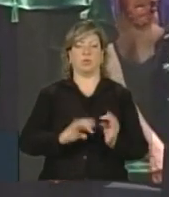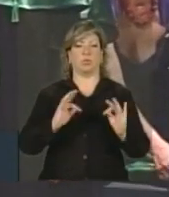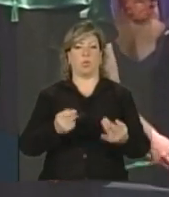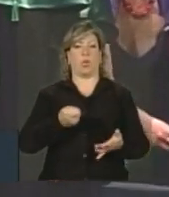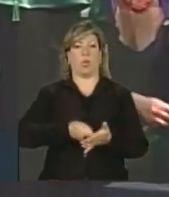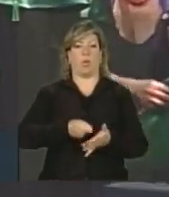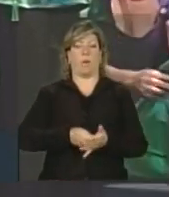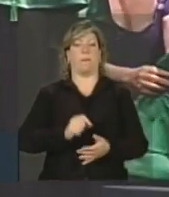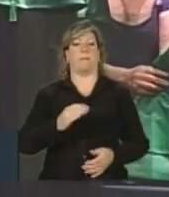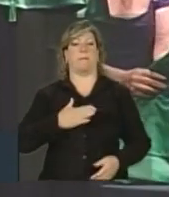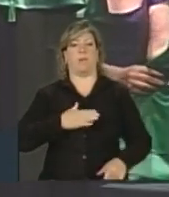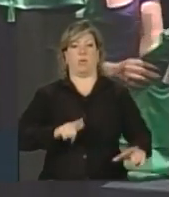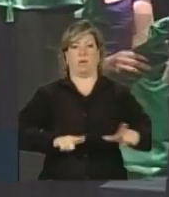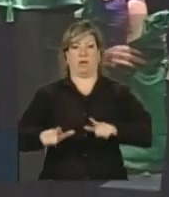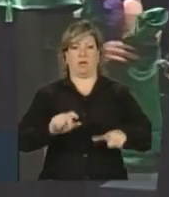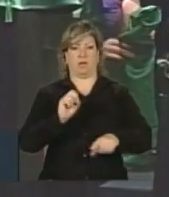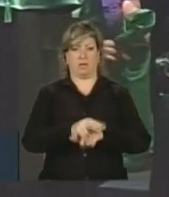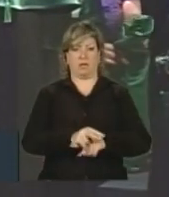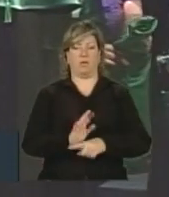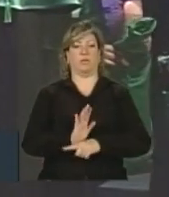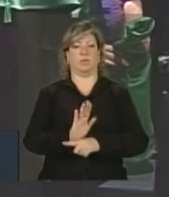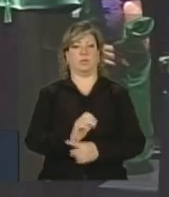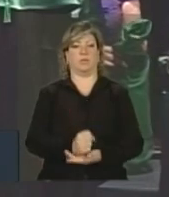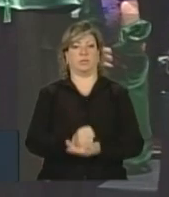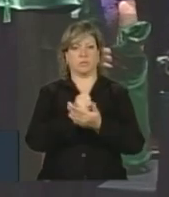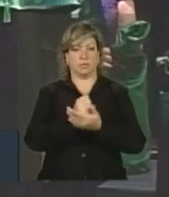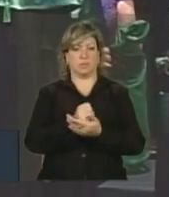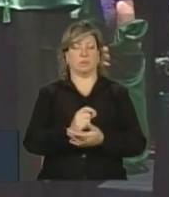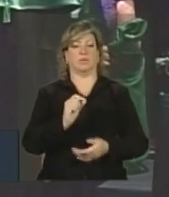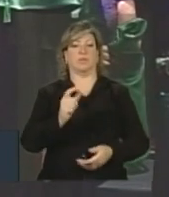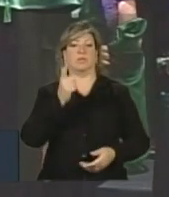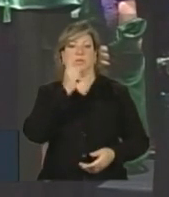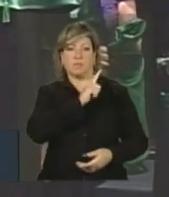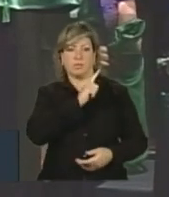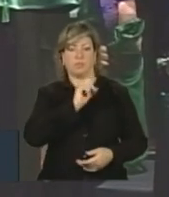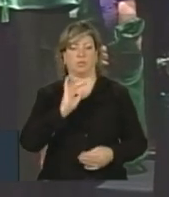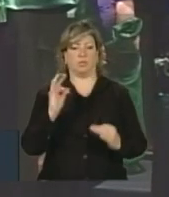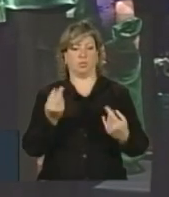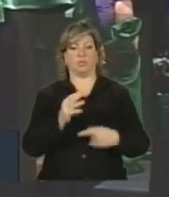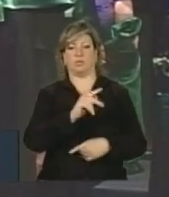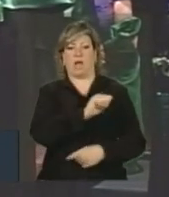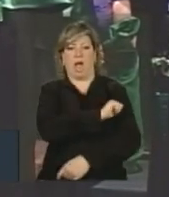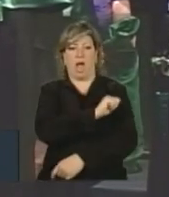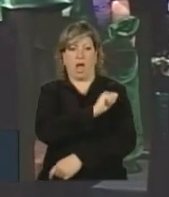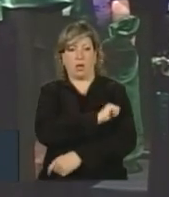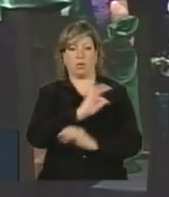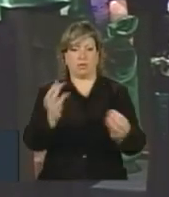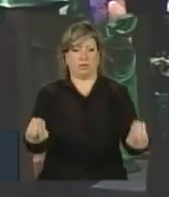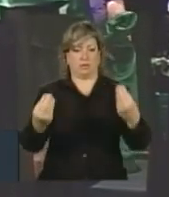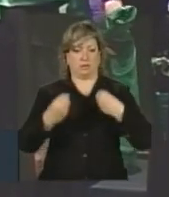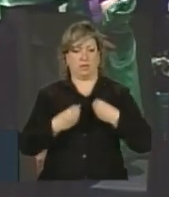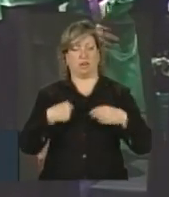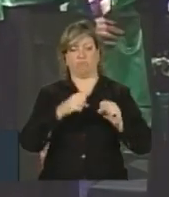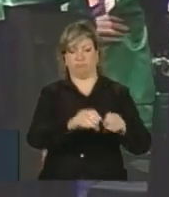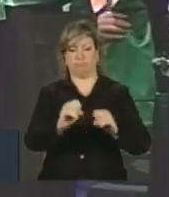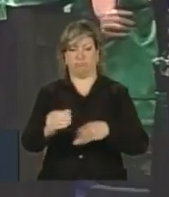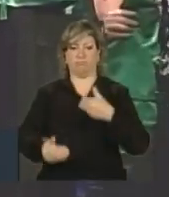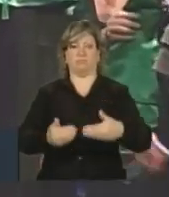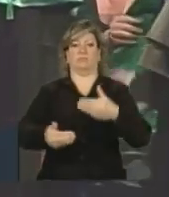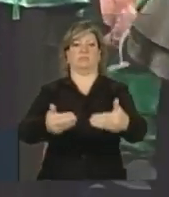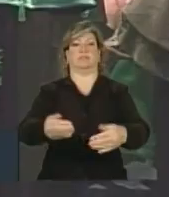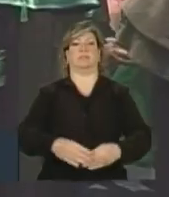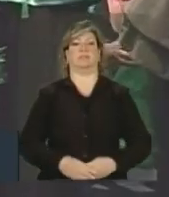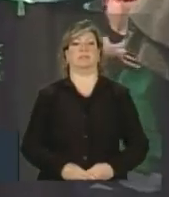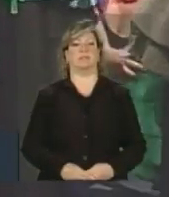do meu cargo, promovendo o adiantamento dos alunos que forem confiados aos meus cuidados.